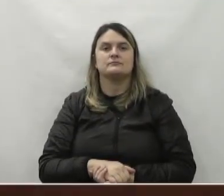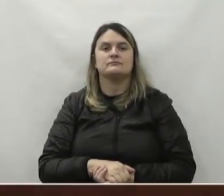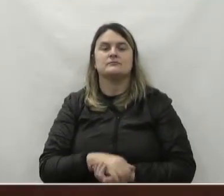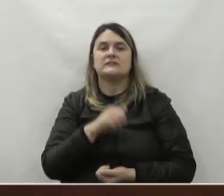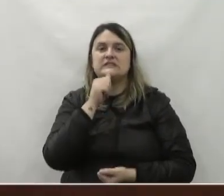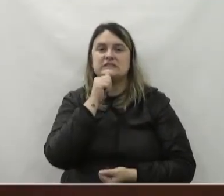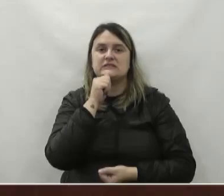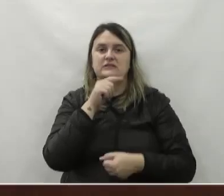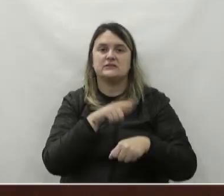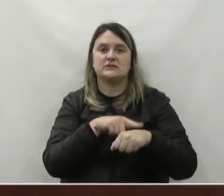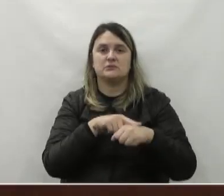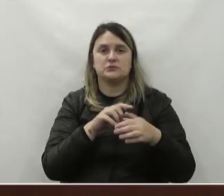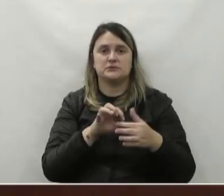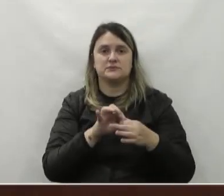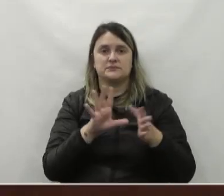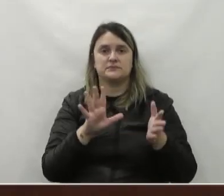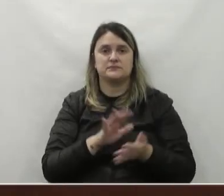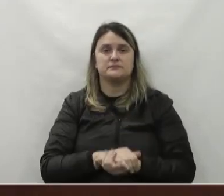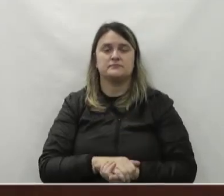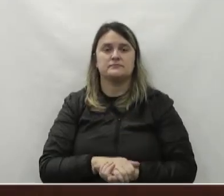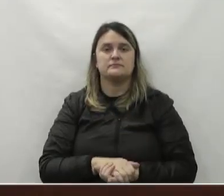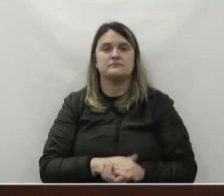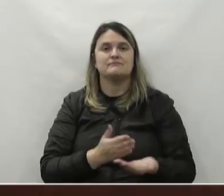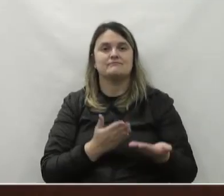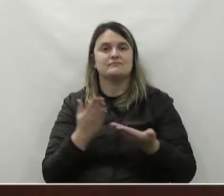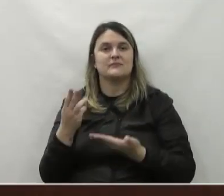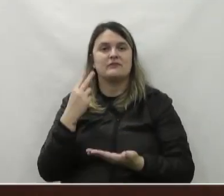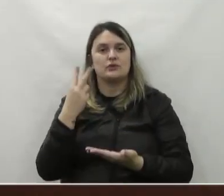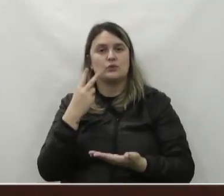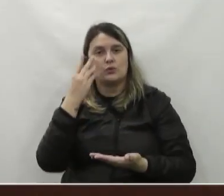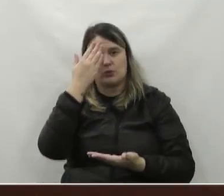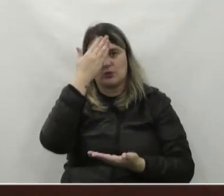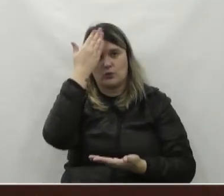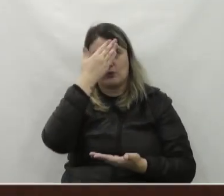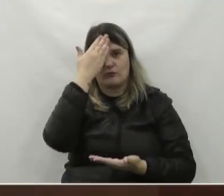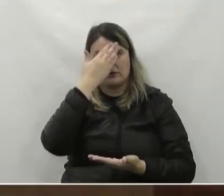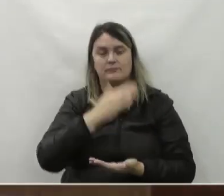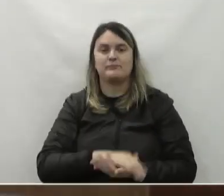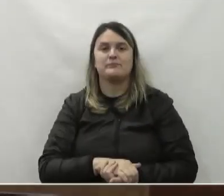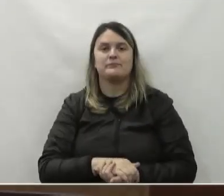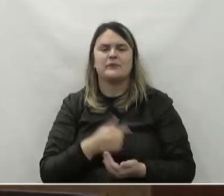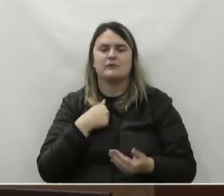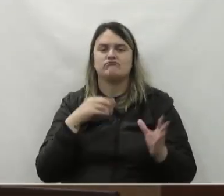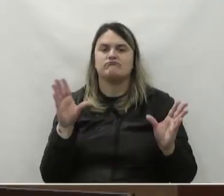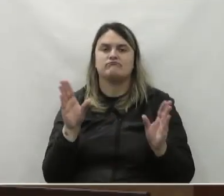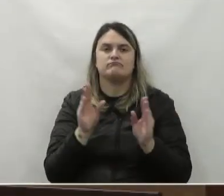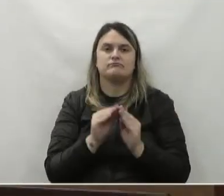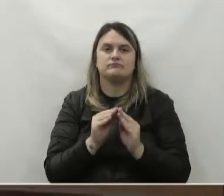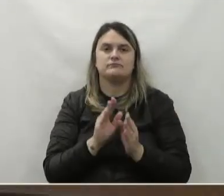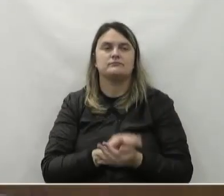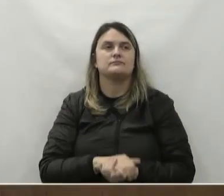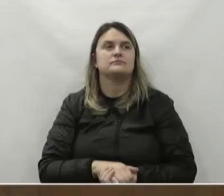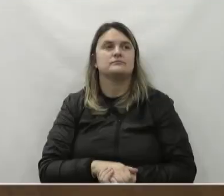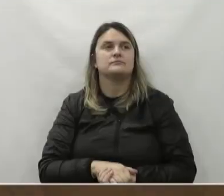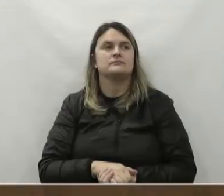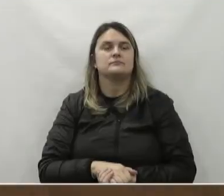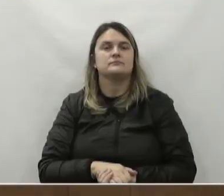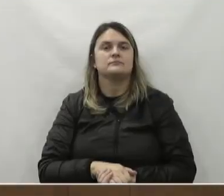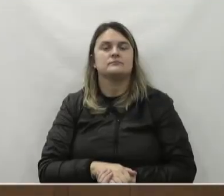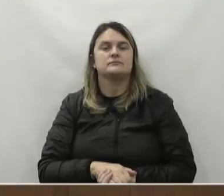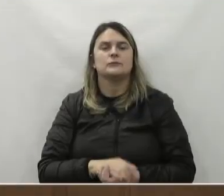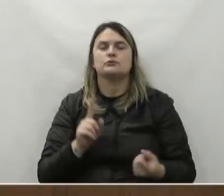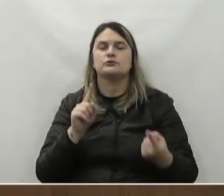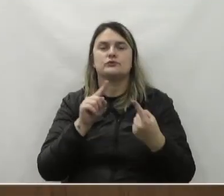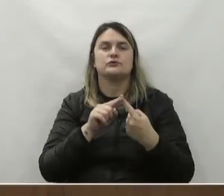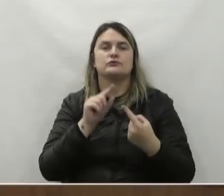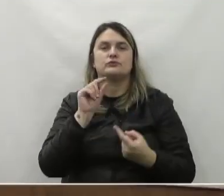Palavra livre, está em aberto. Com a palavra, vereador Cordova Neto. Eu vou ser bem breve na minha palavra livre, mas com o